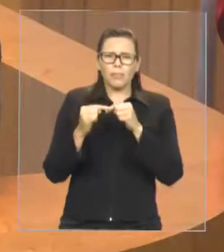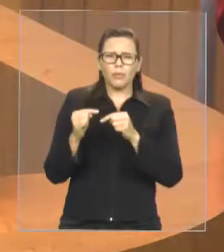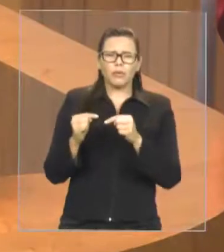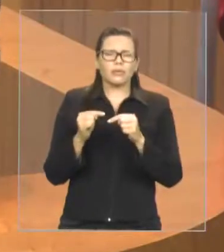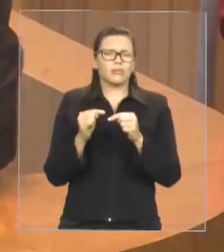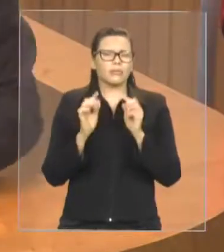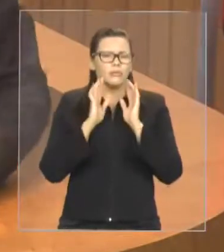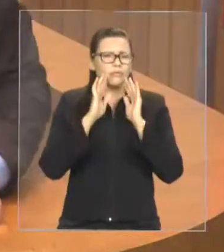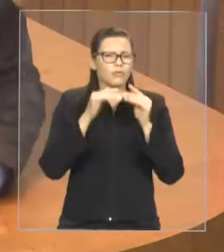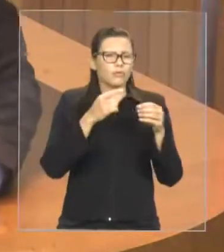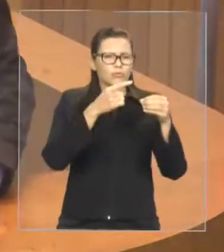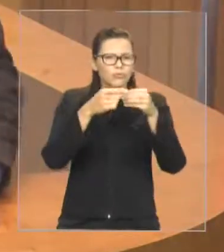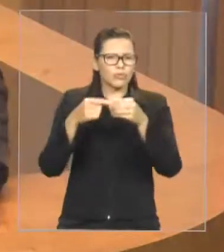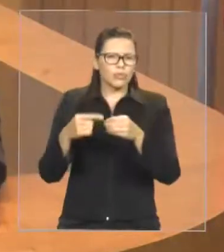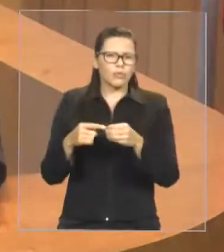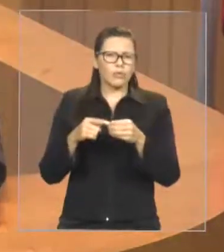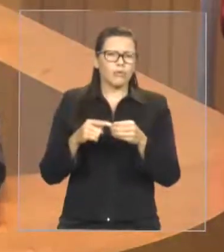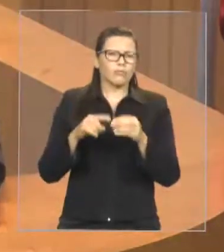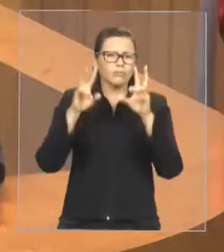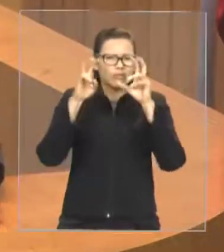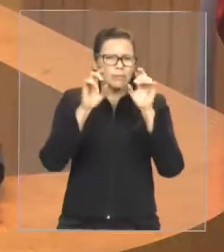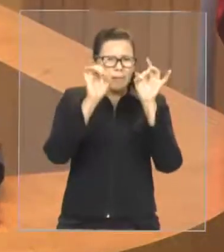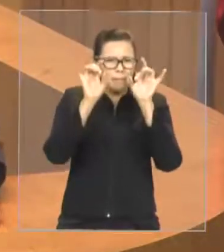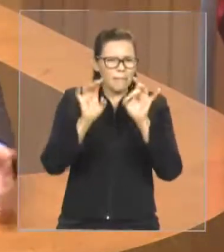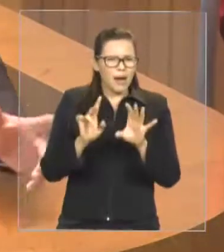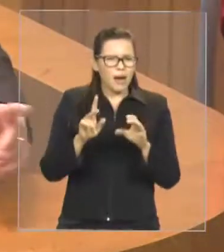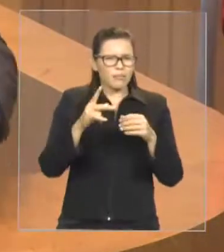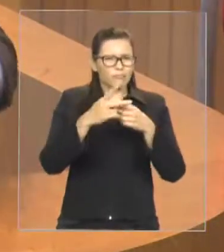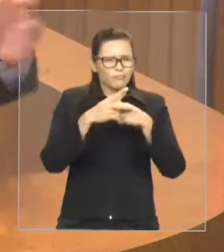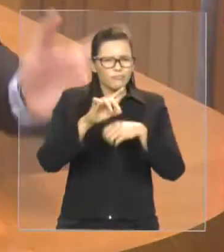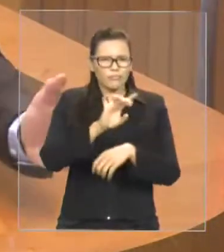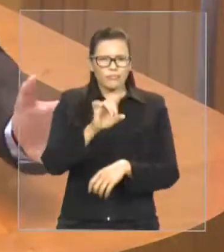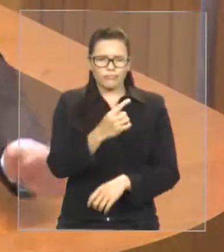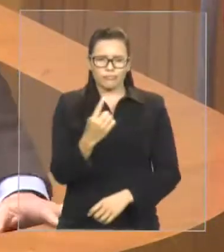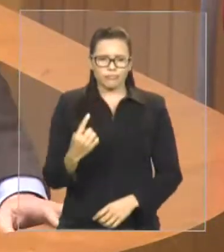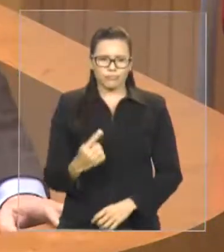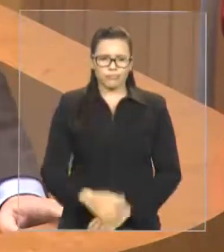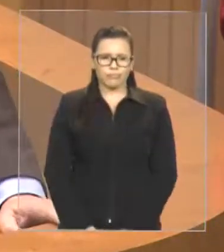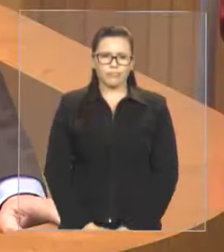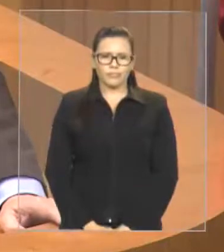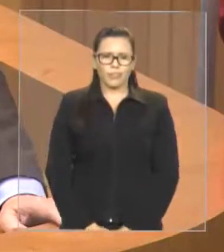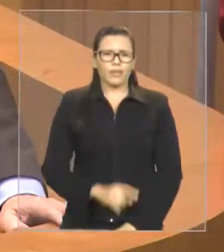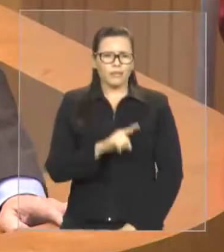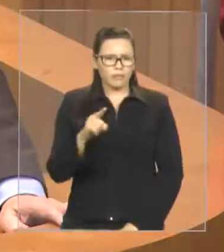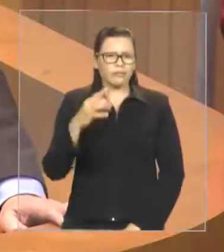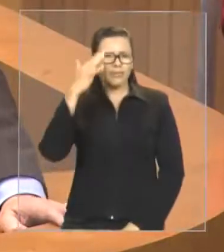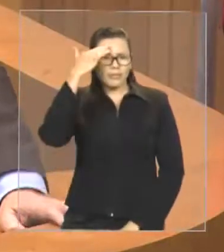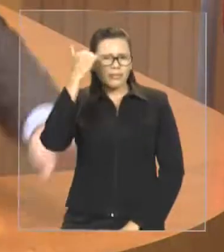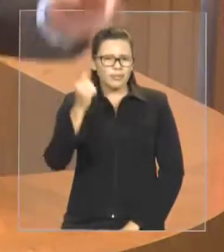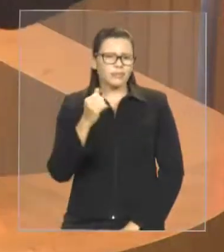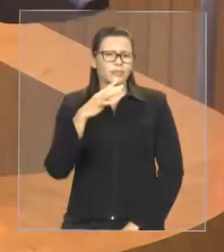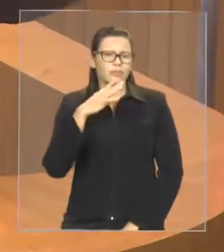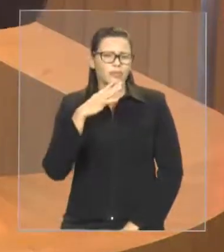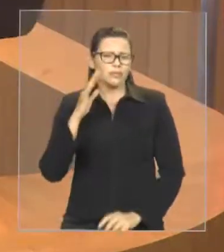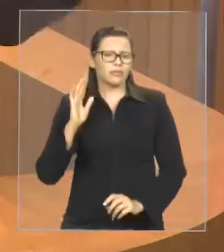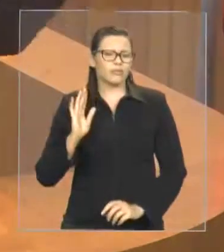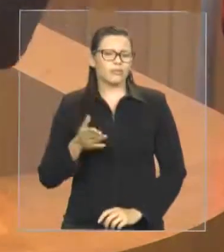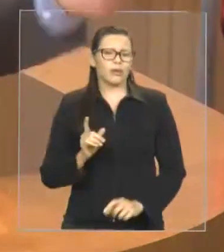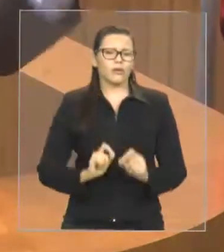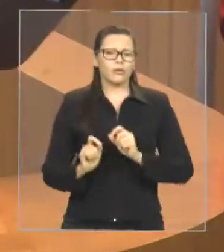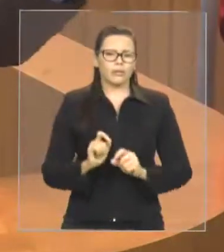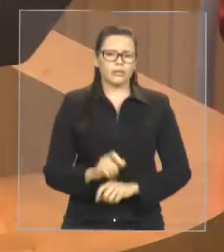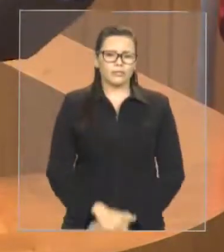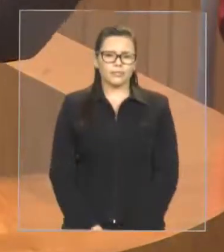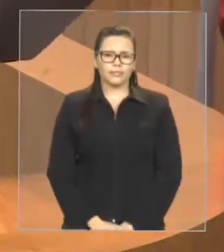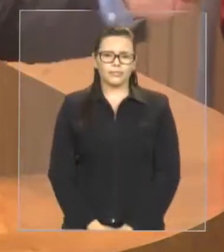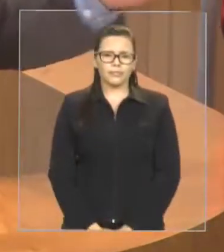os vereadores, que é do conhecimento de todos nós, que são para-choque do maior